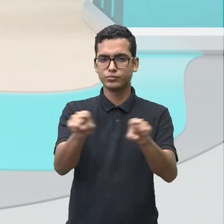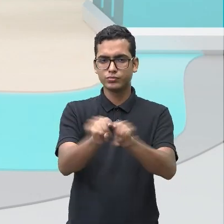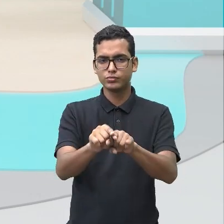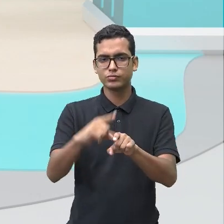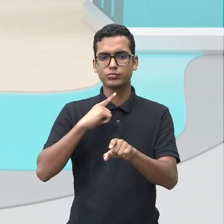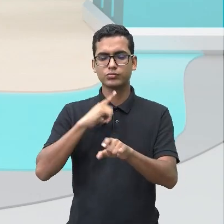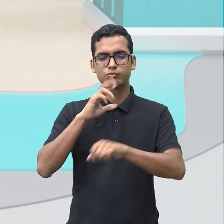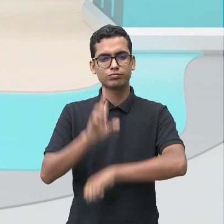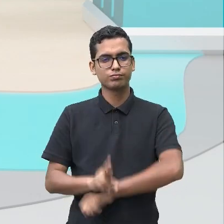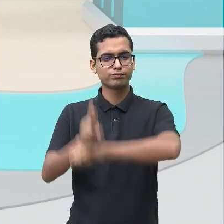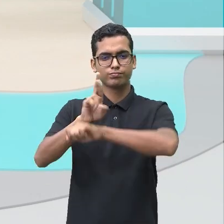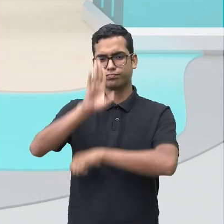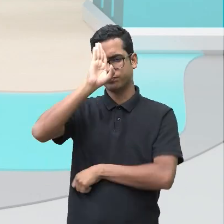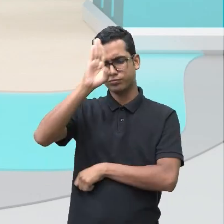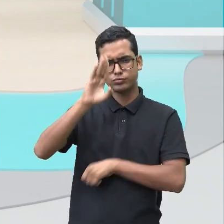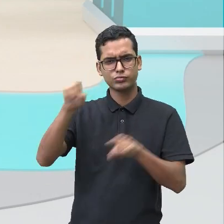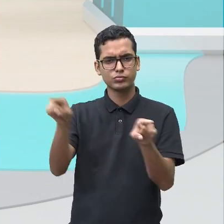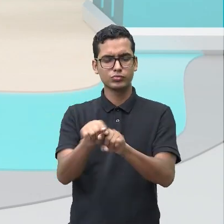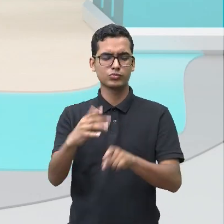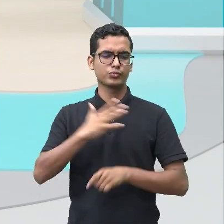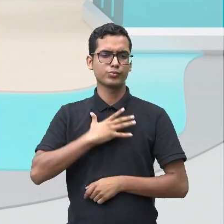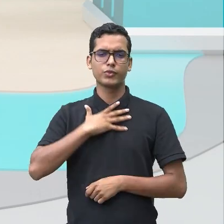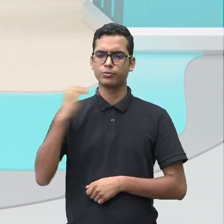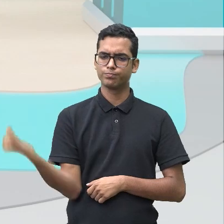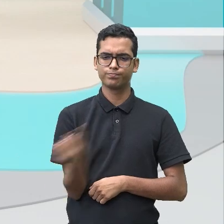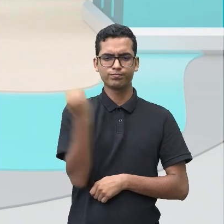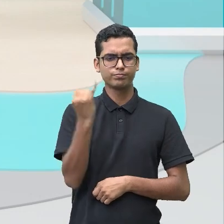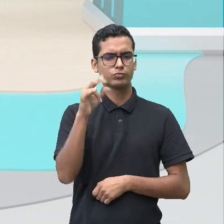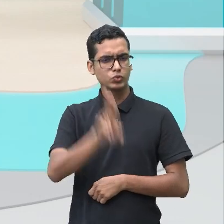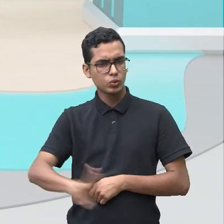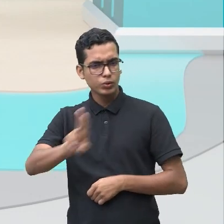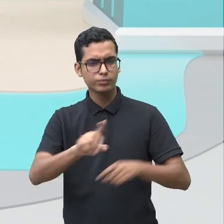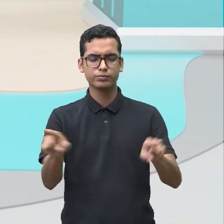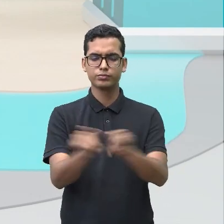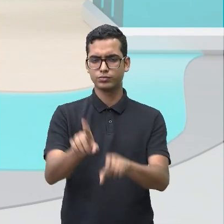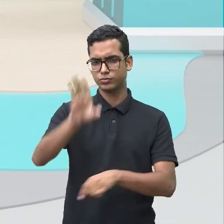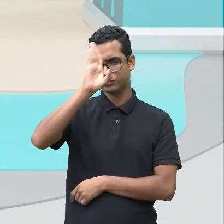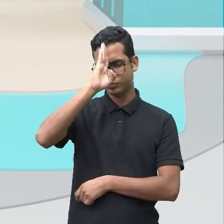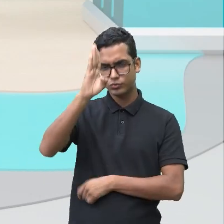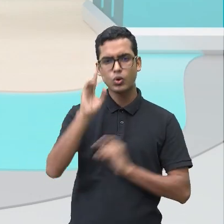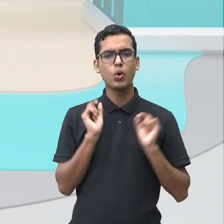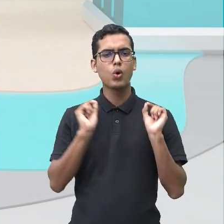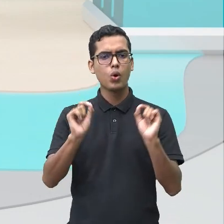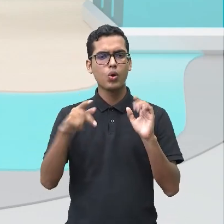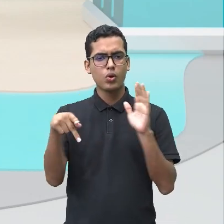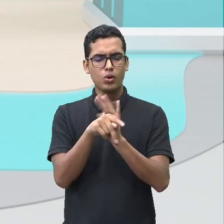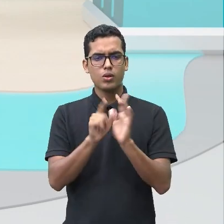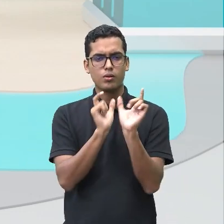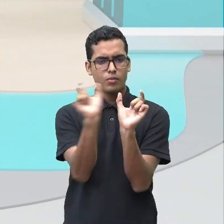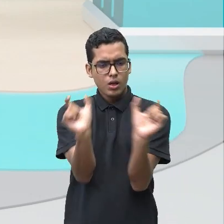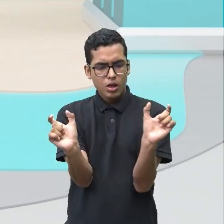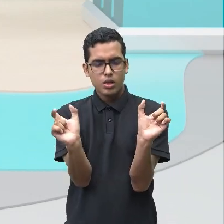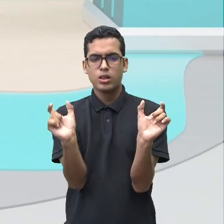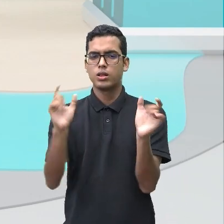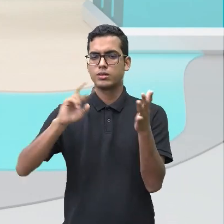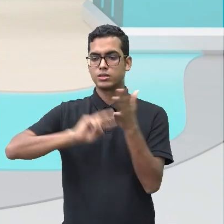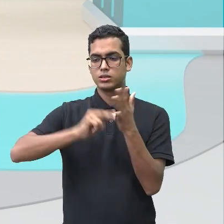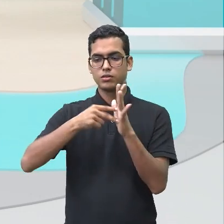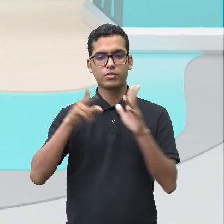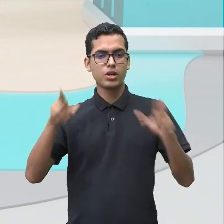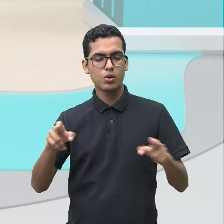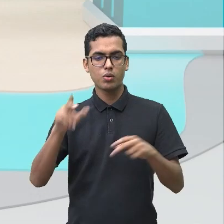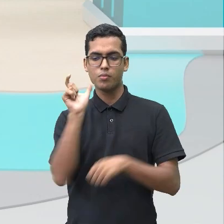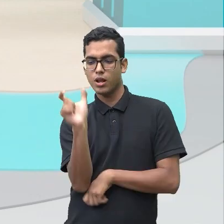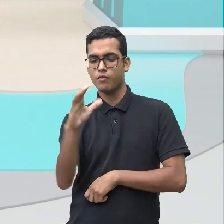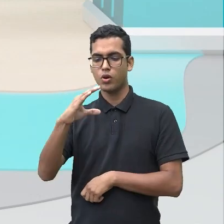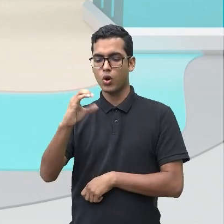grande recurso, que para mim é que eu mais uso, né? Que são as palavras cognatas, aquelas